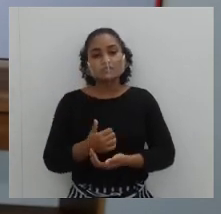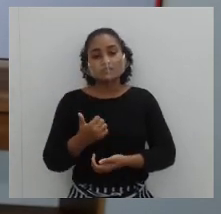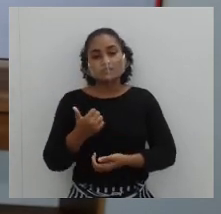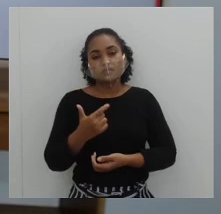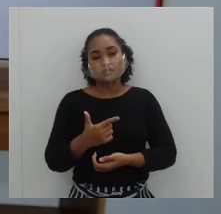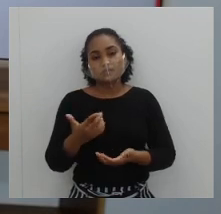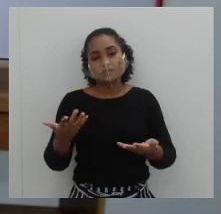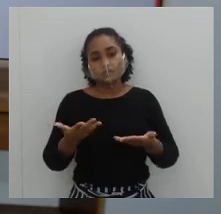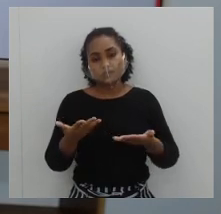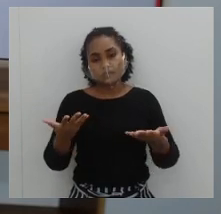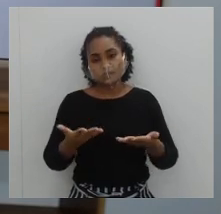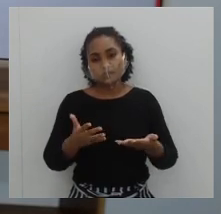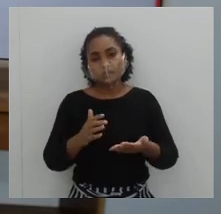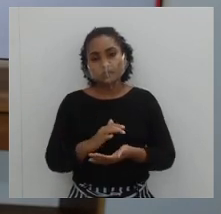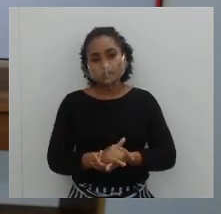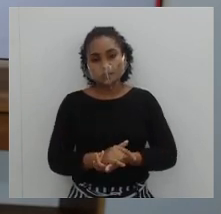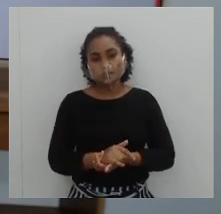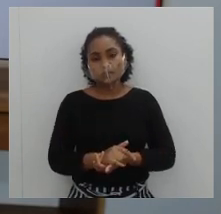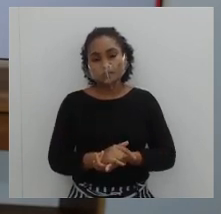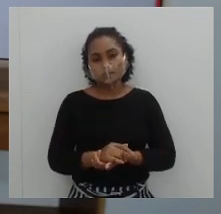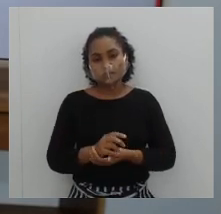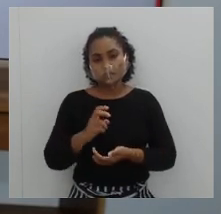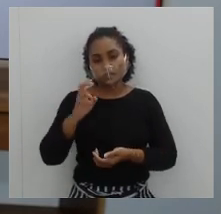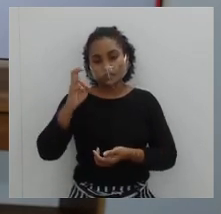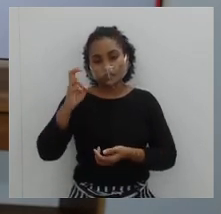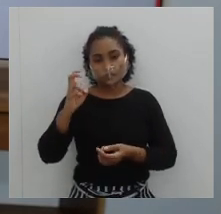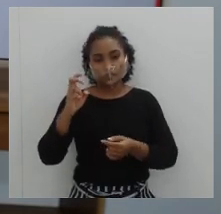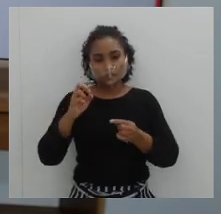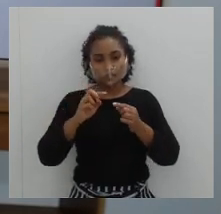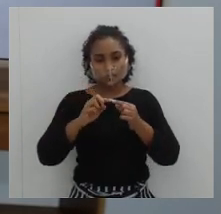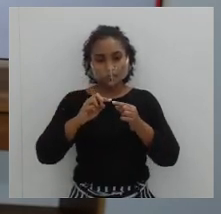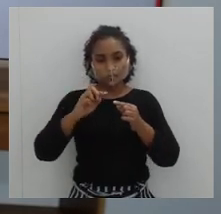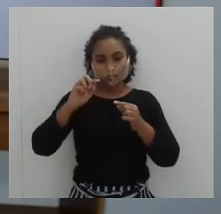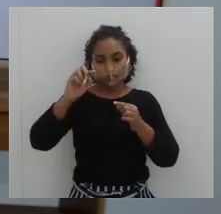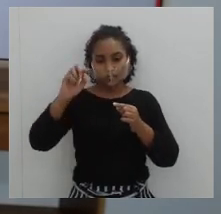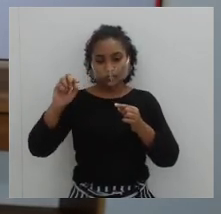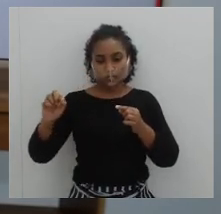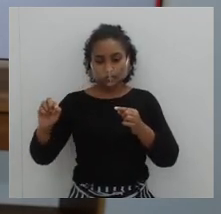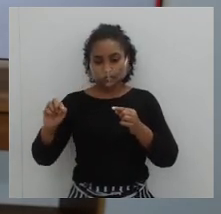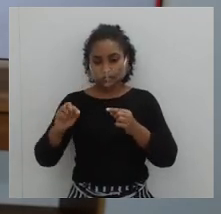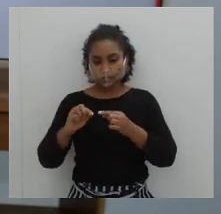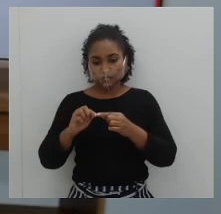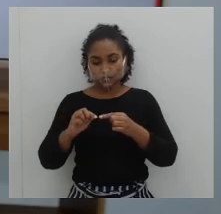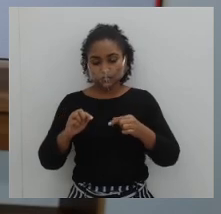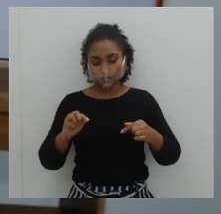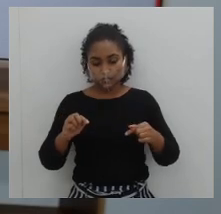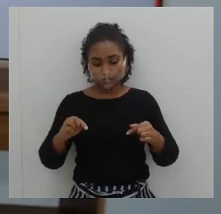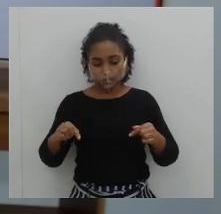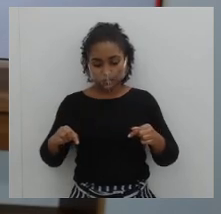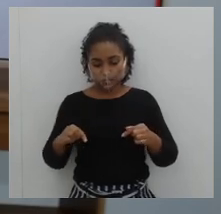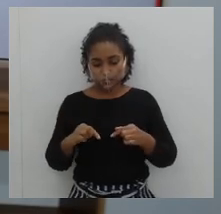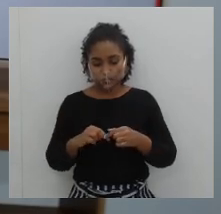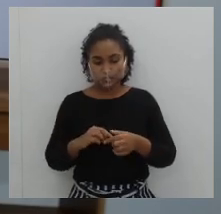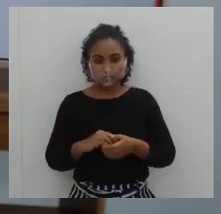agora polígonos de 5 lados, que são os pentágonos. Então eu tenho 12